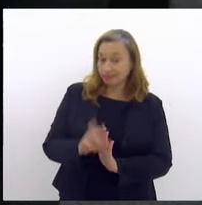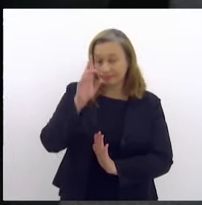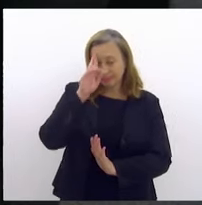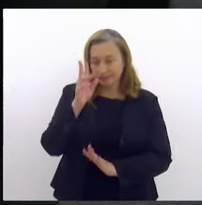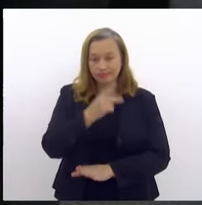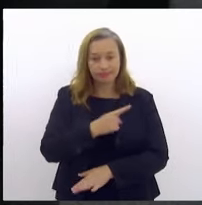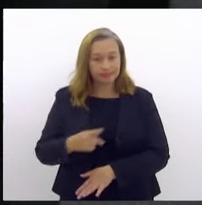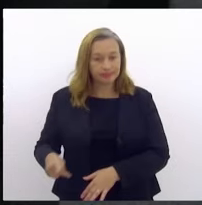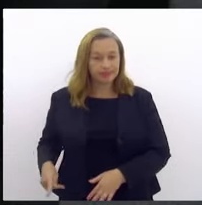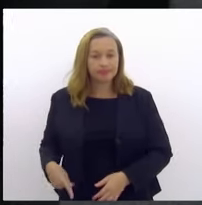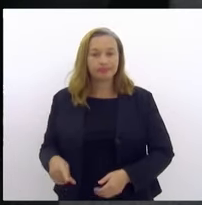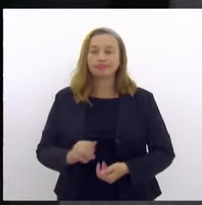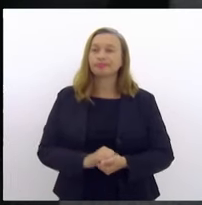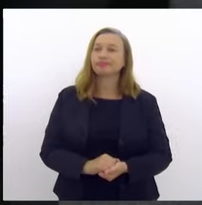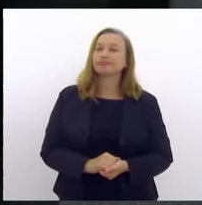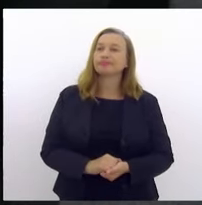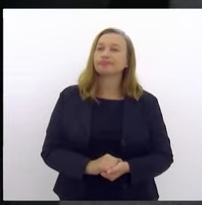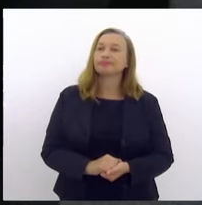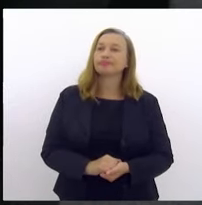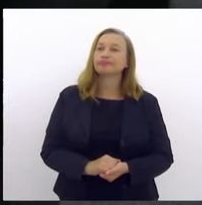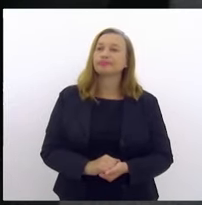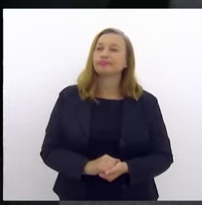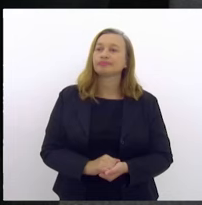presidente... é